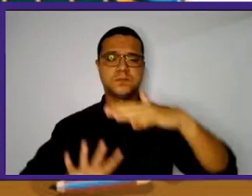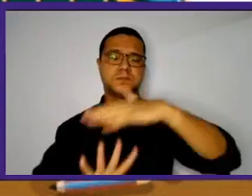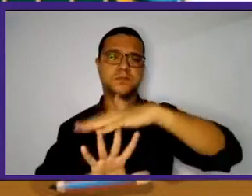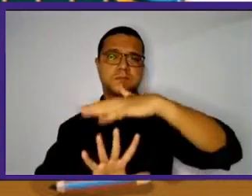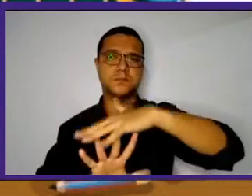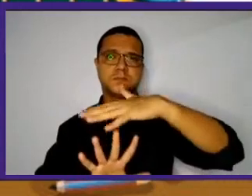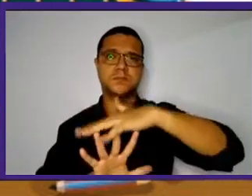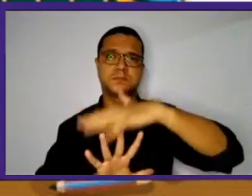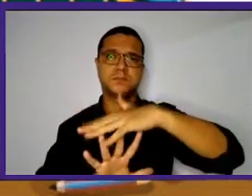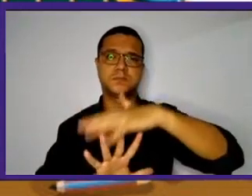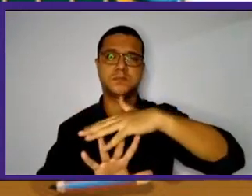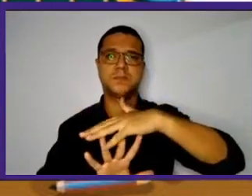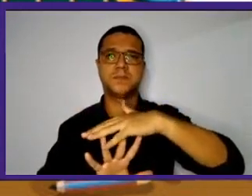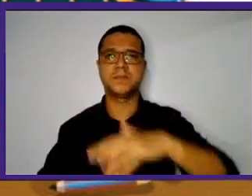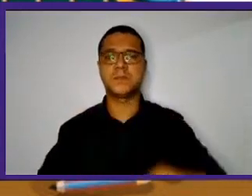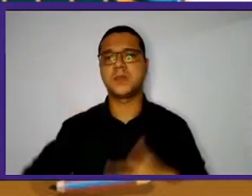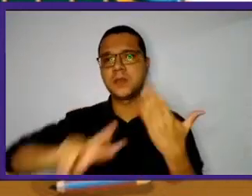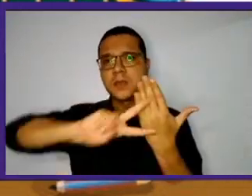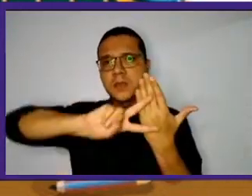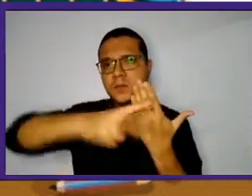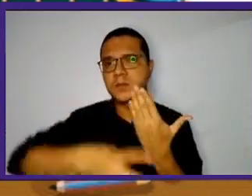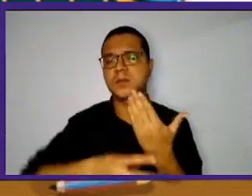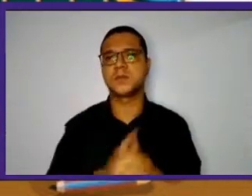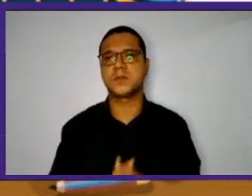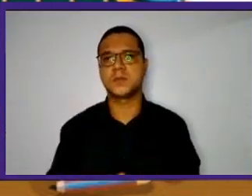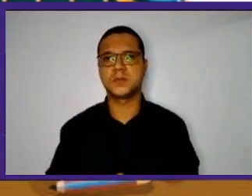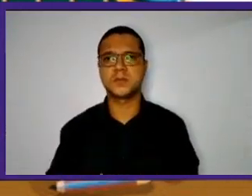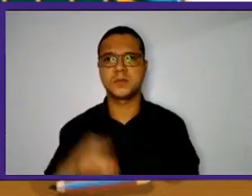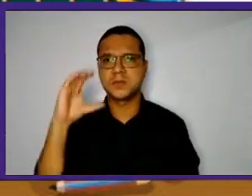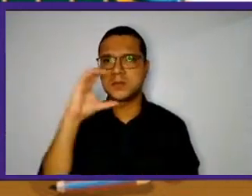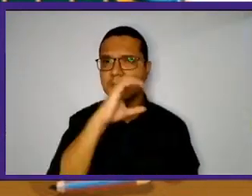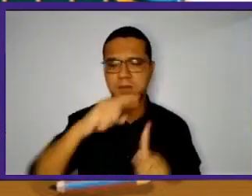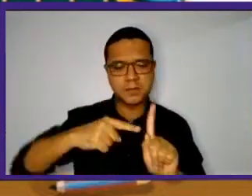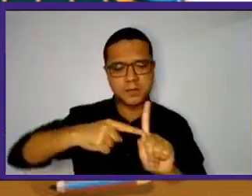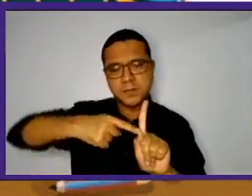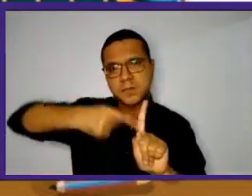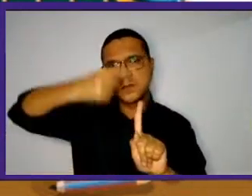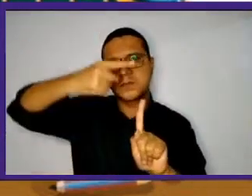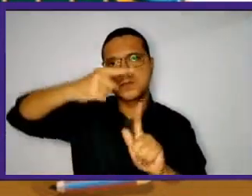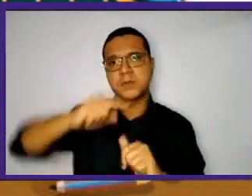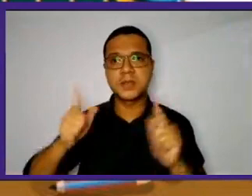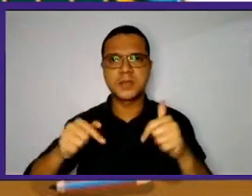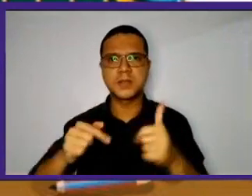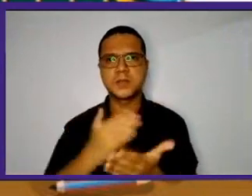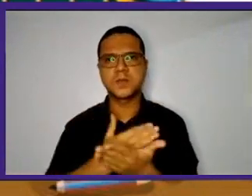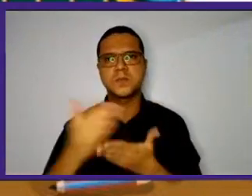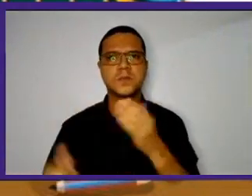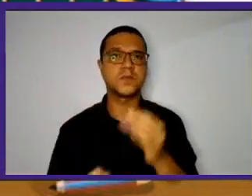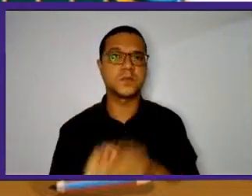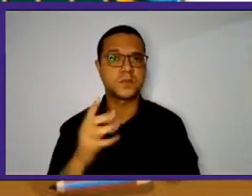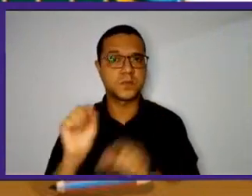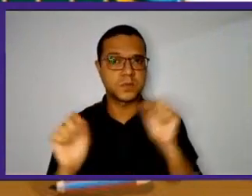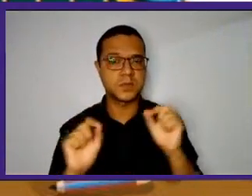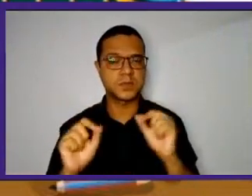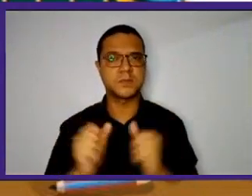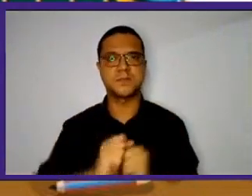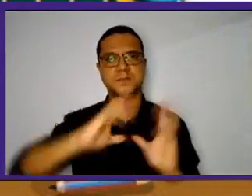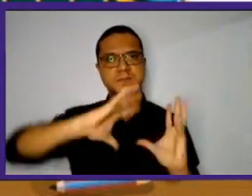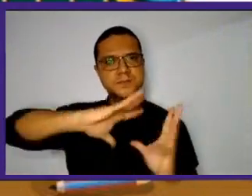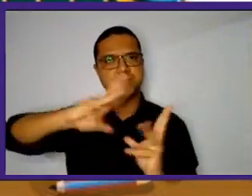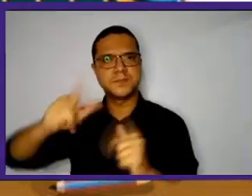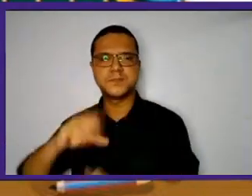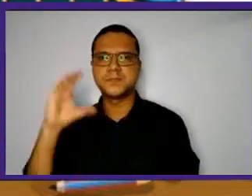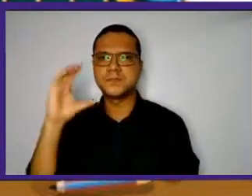atmosfera, resultando no aumento da temperatura. Essa situação deu origem ao chamado aquecimento